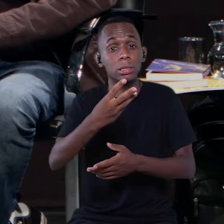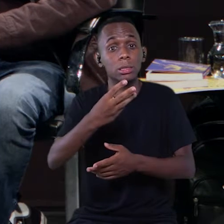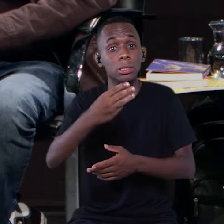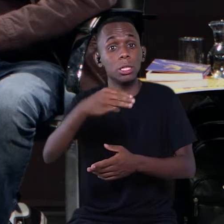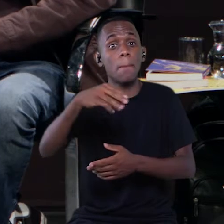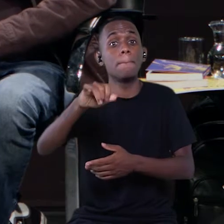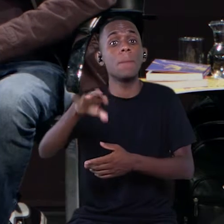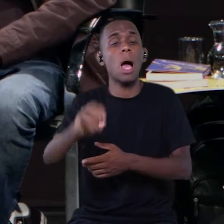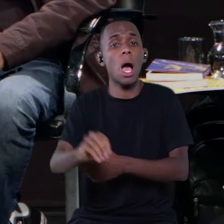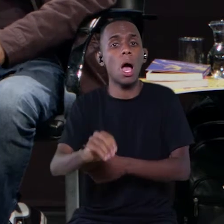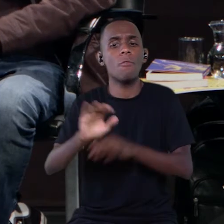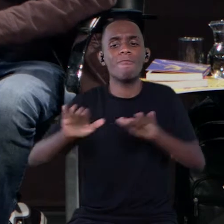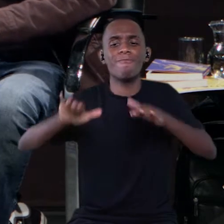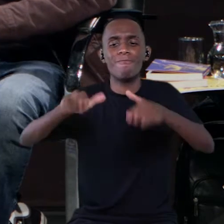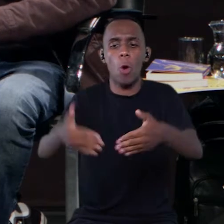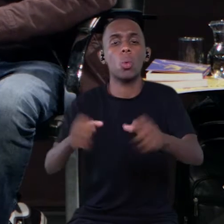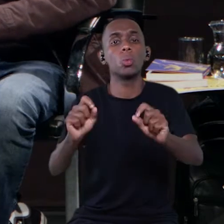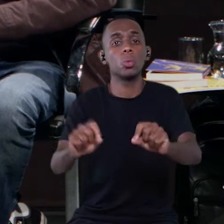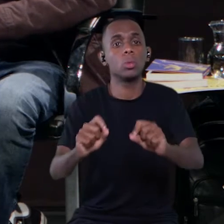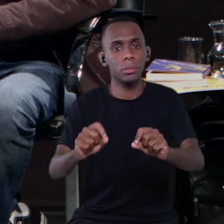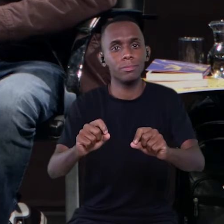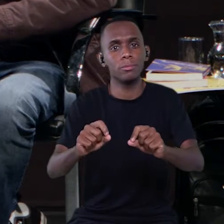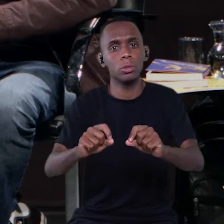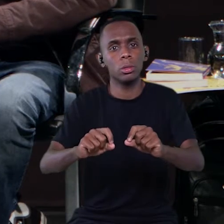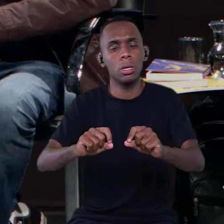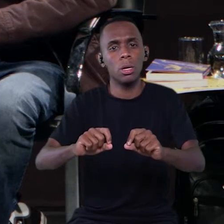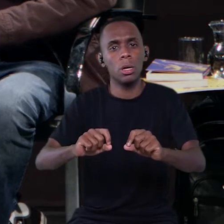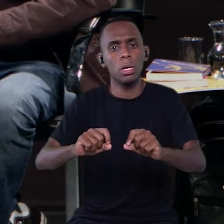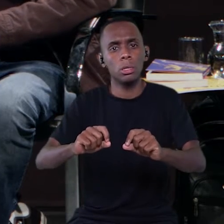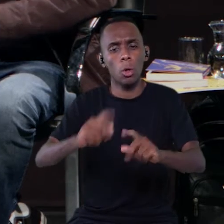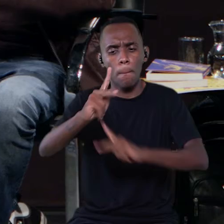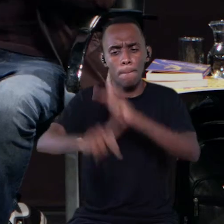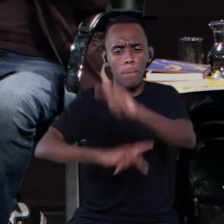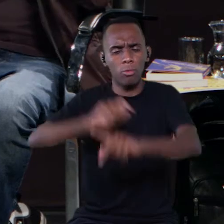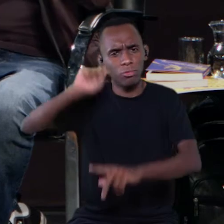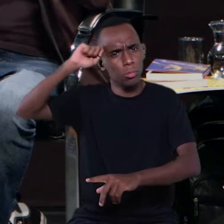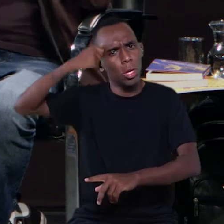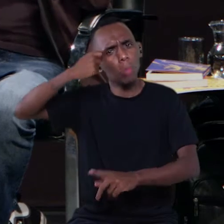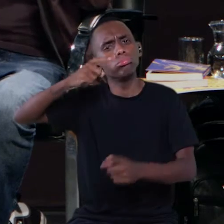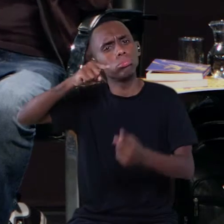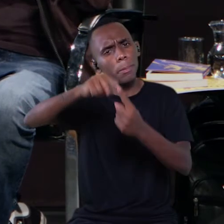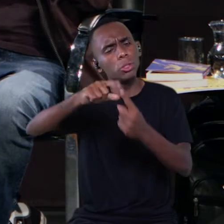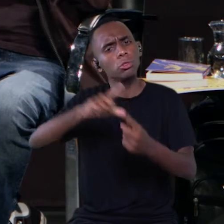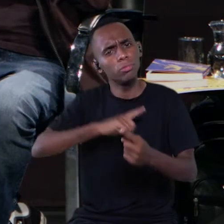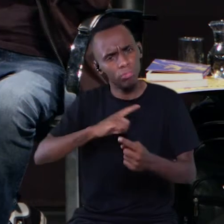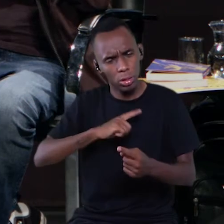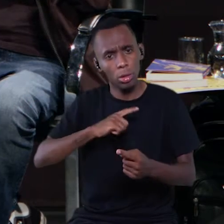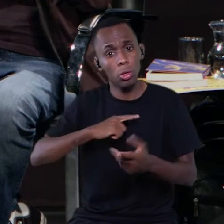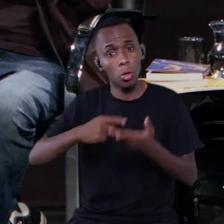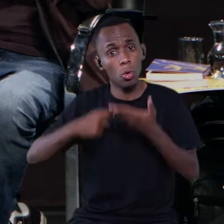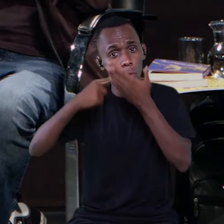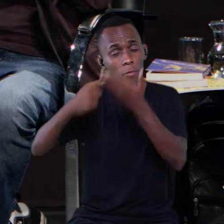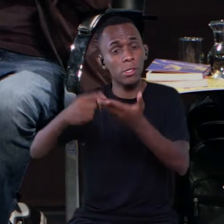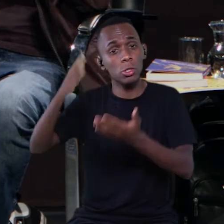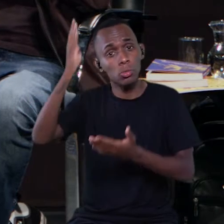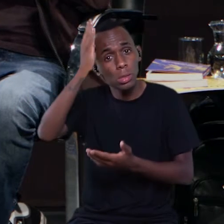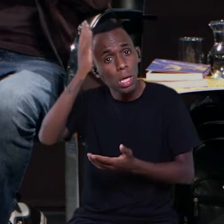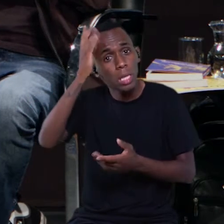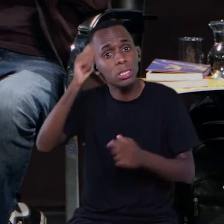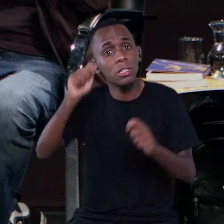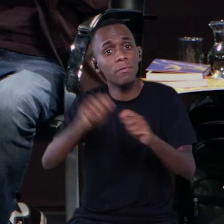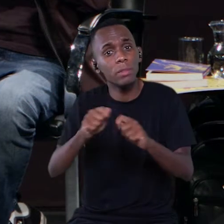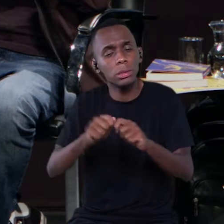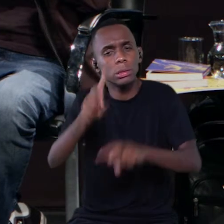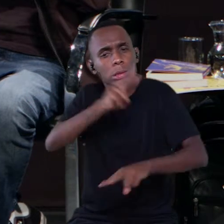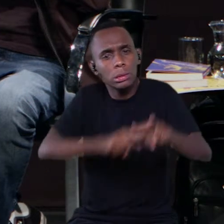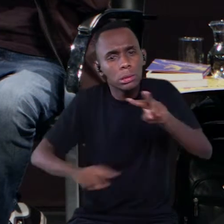totalmente voltado para a questão do negro, propositalmente, e aí veio o convite do SESC para fazer